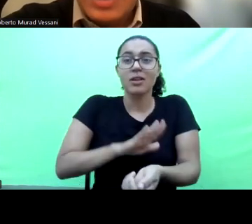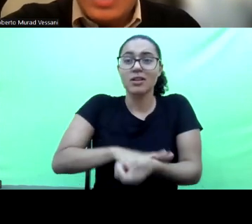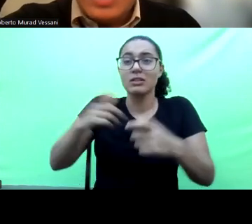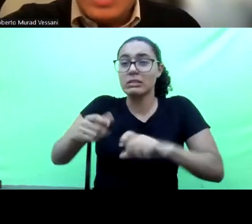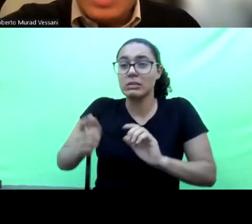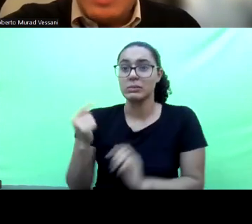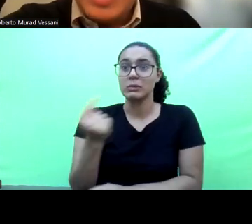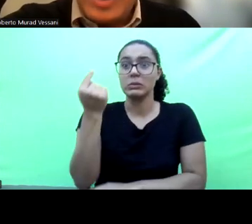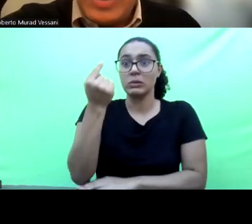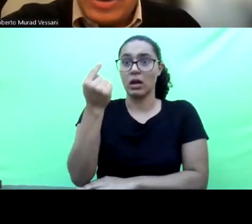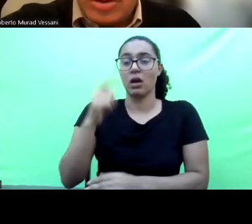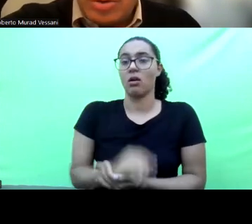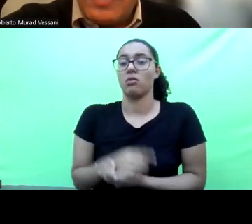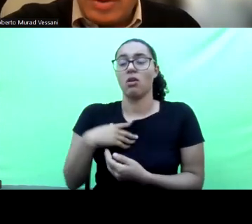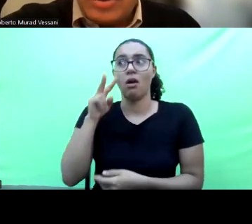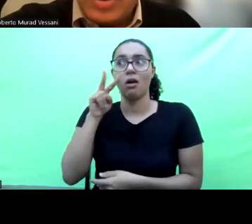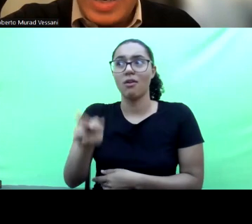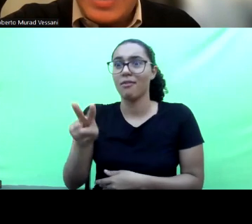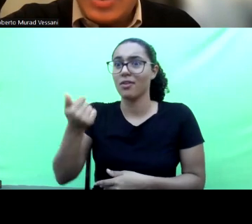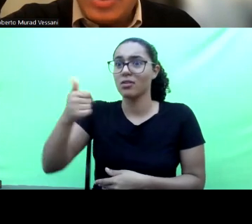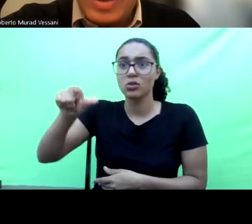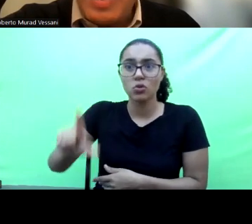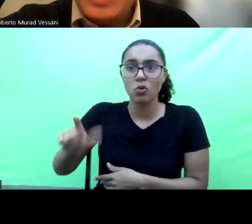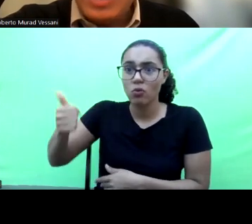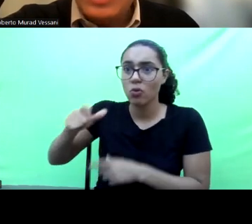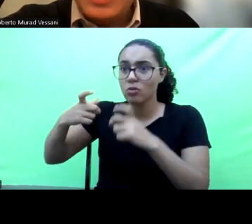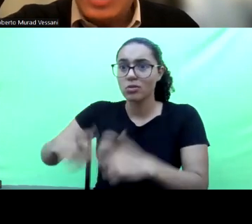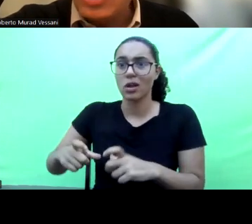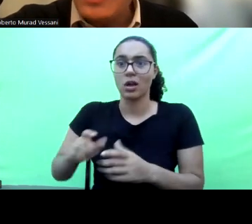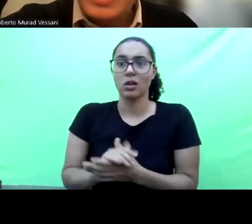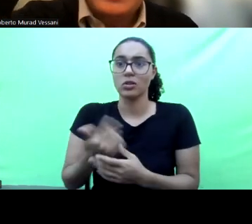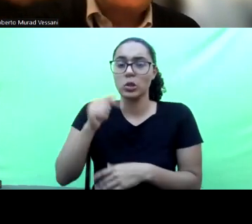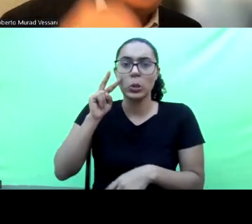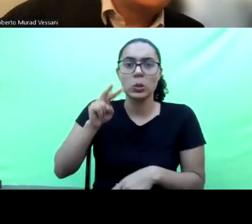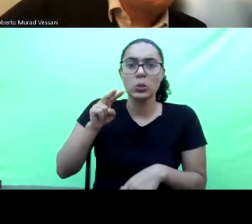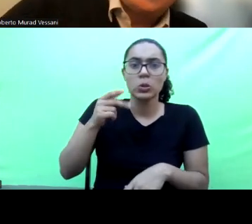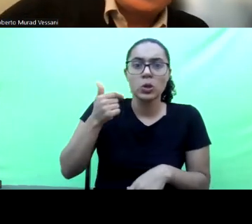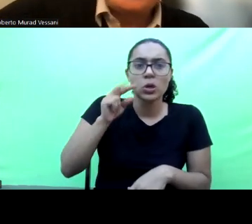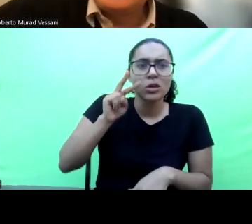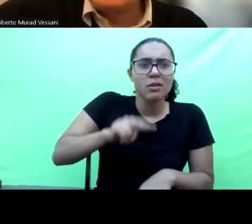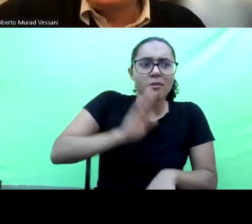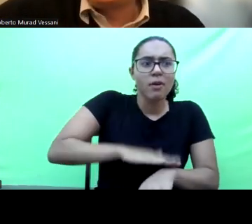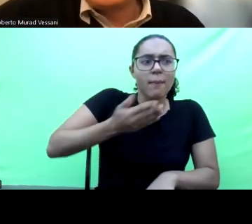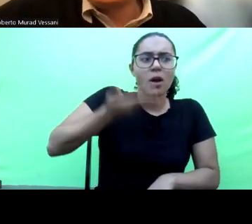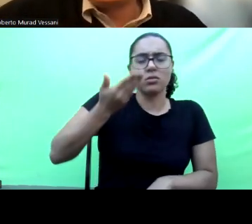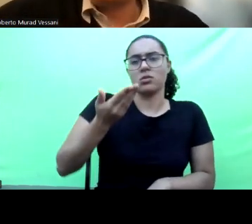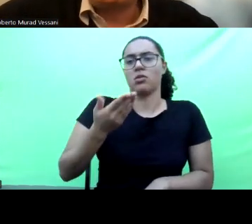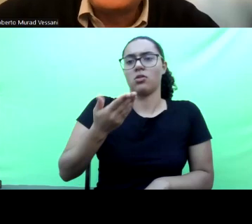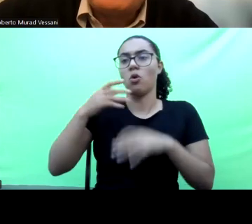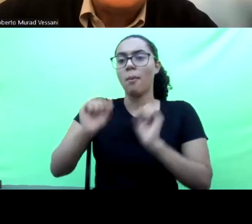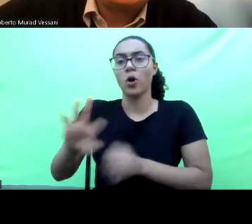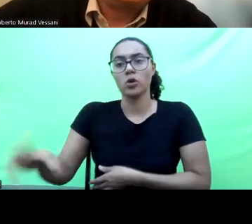alta, mas aí eu medi de novo em outros lugares e não deu mais alta, só foi daquela vez. Pode ter sido por uma